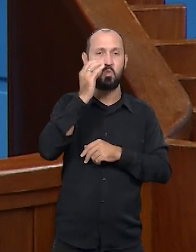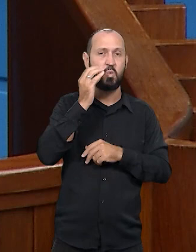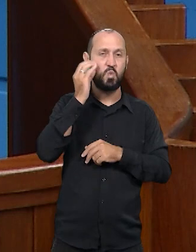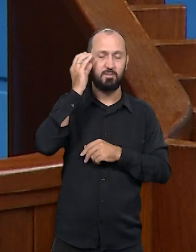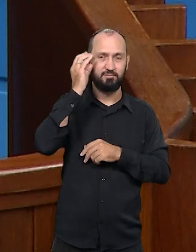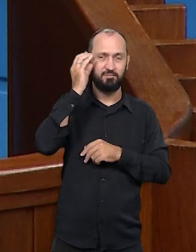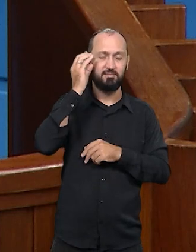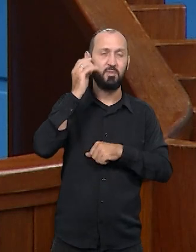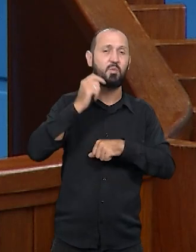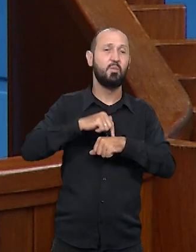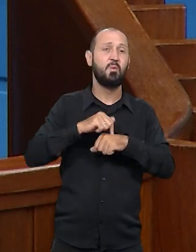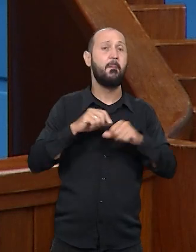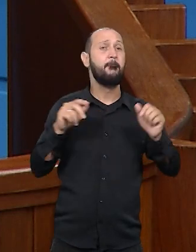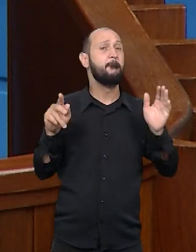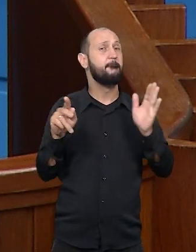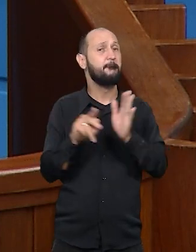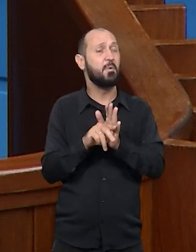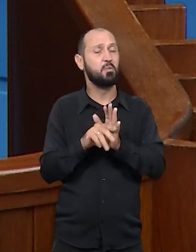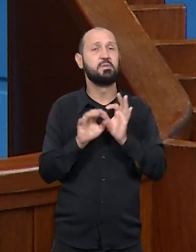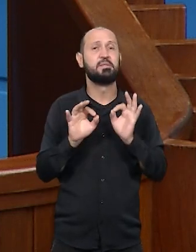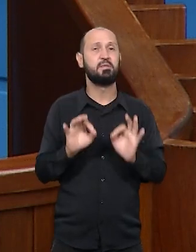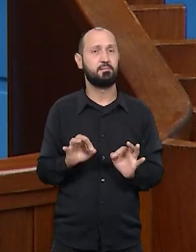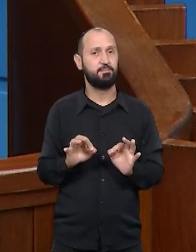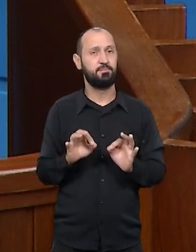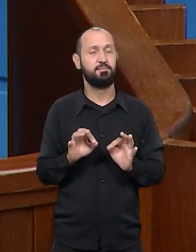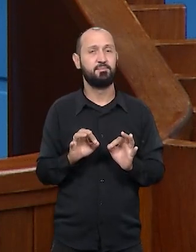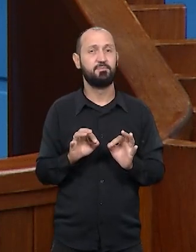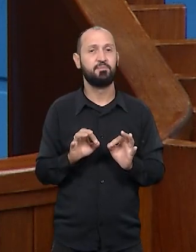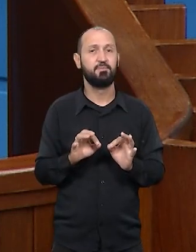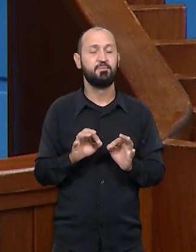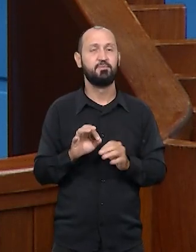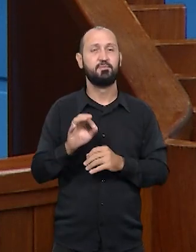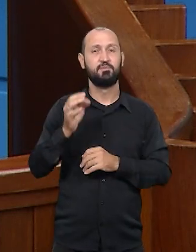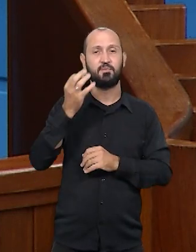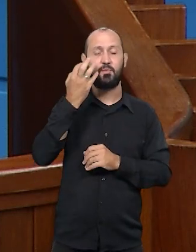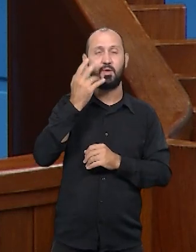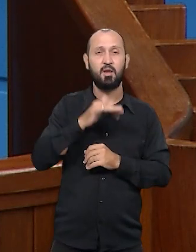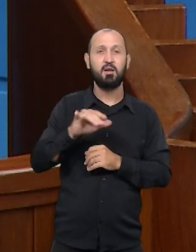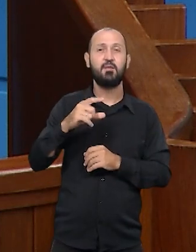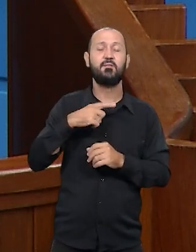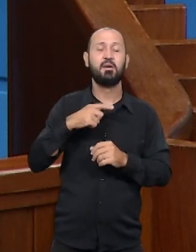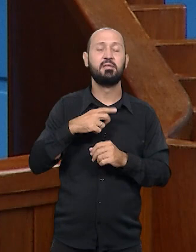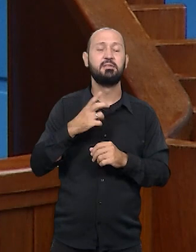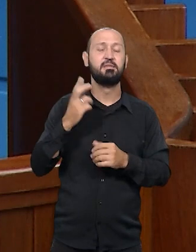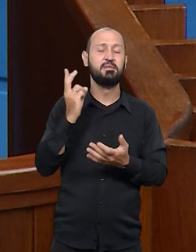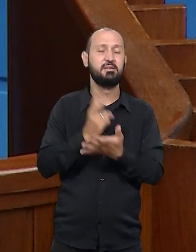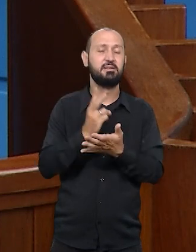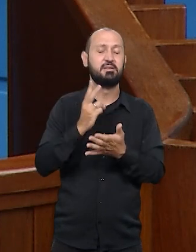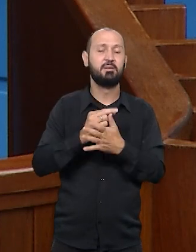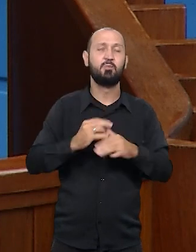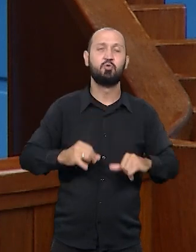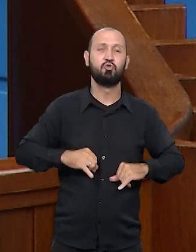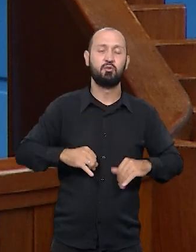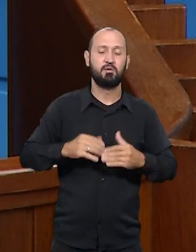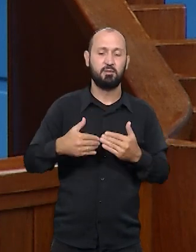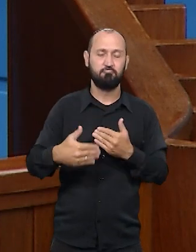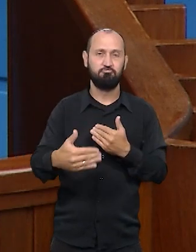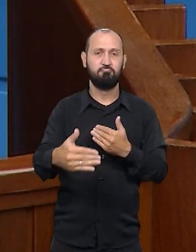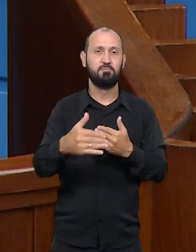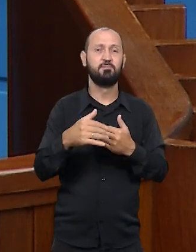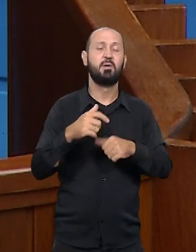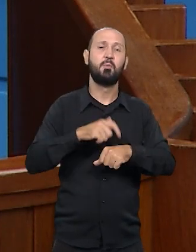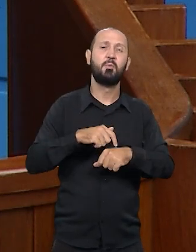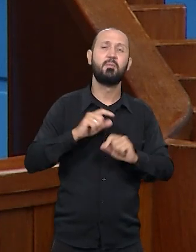ortopédica Deputado João Mato Grosso no momento específico no momento certo essa criança vai sofrer a dia